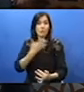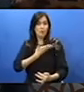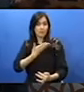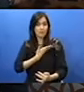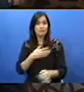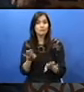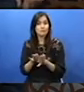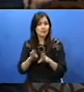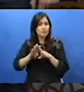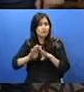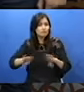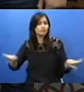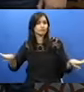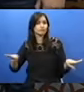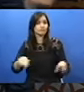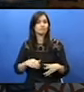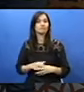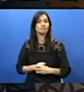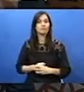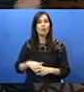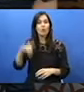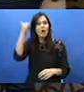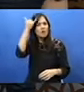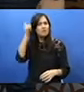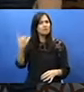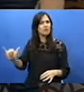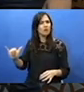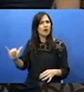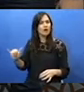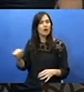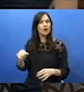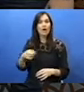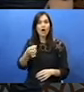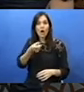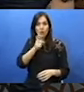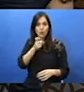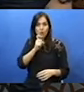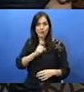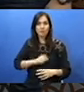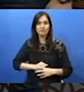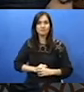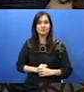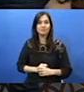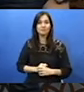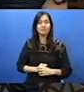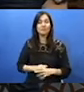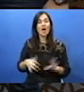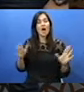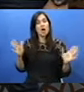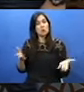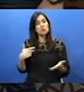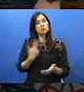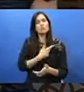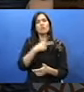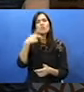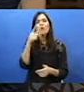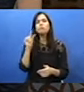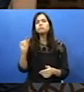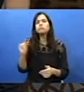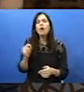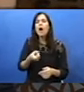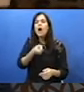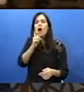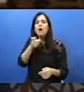amigos. Então, sempre evitem as drogas, tá? Mas, vamos falar um pouquinho aqui que também temos as drogas